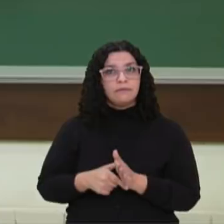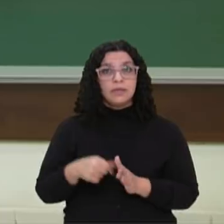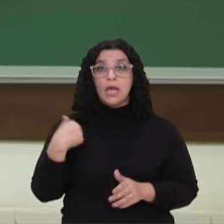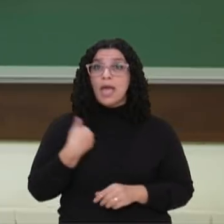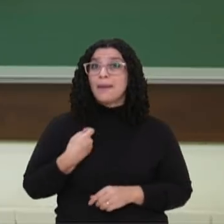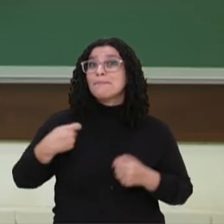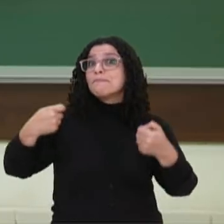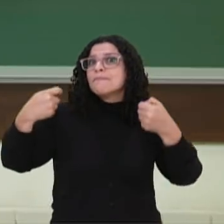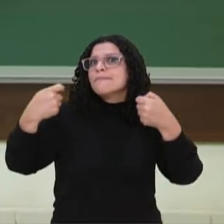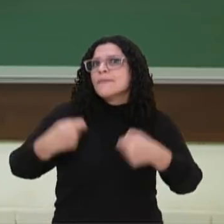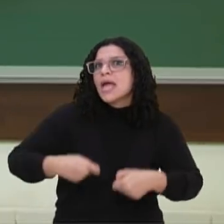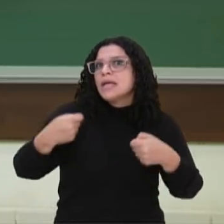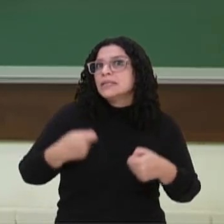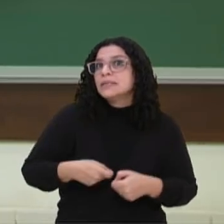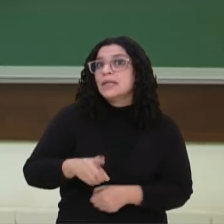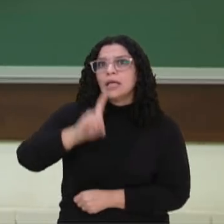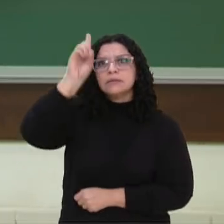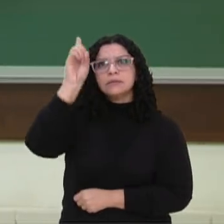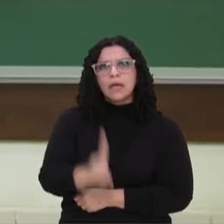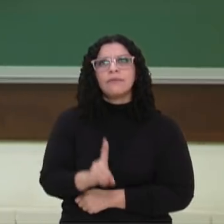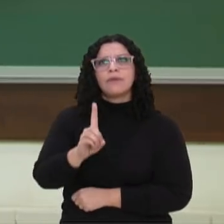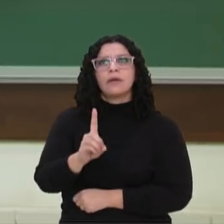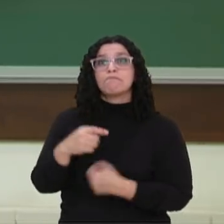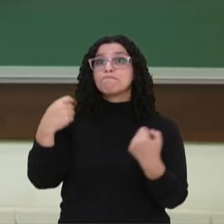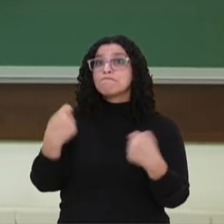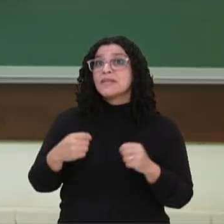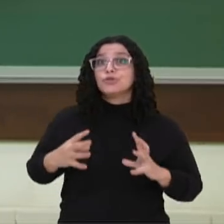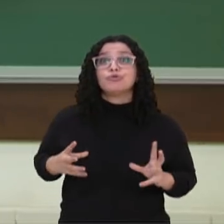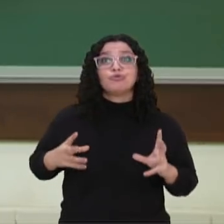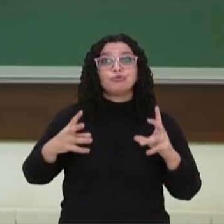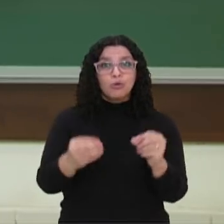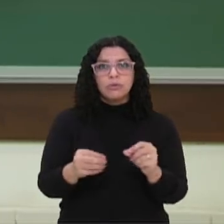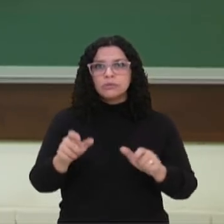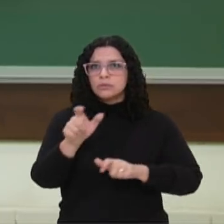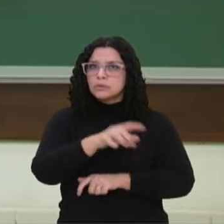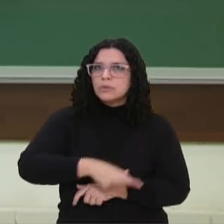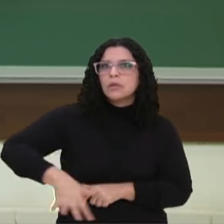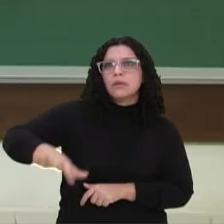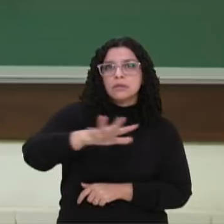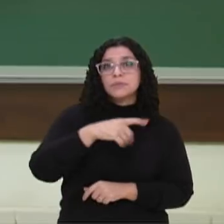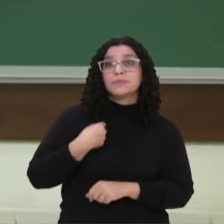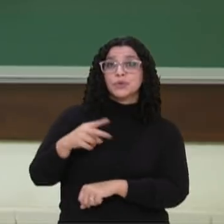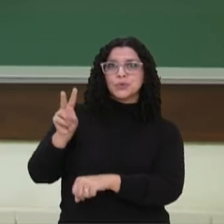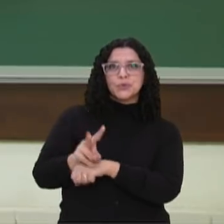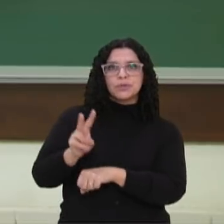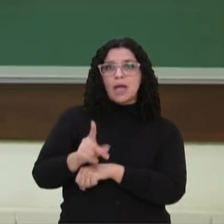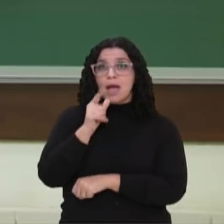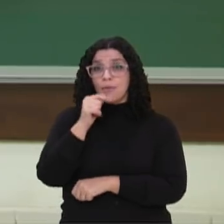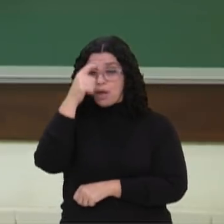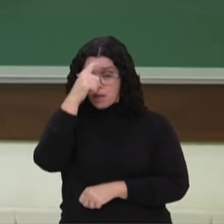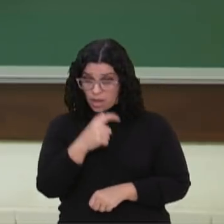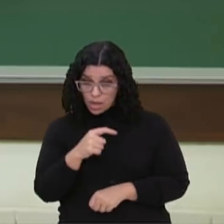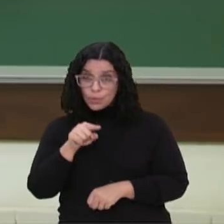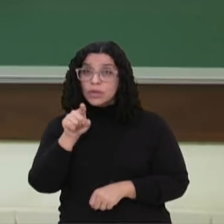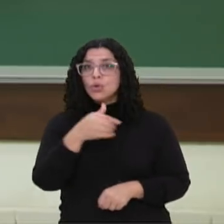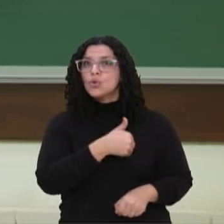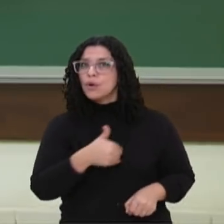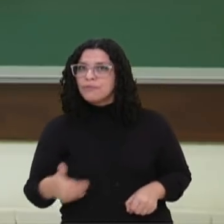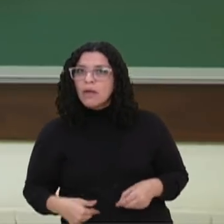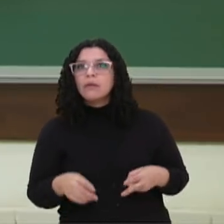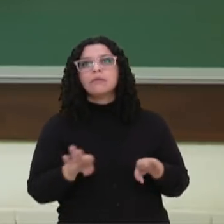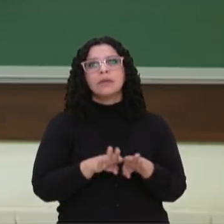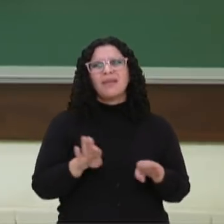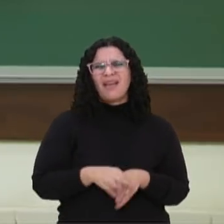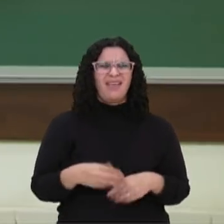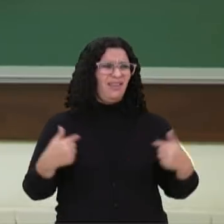um dever, não é direito, é dever de todos nós cuidarmos da água. Ah, professora, eu não tenho